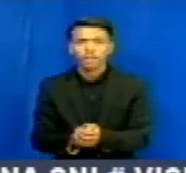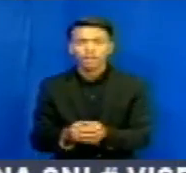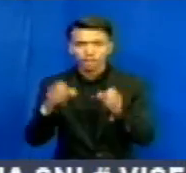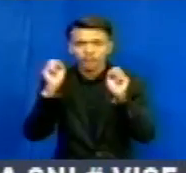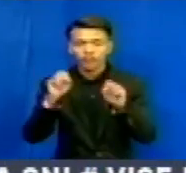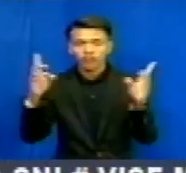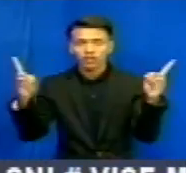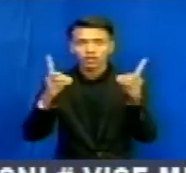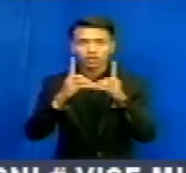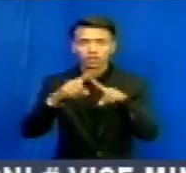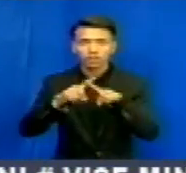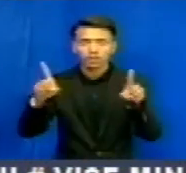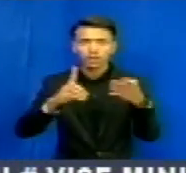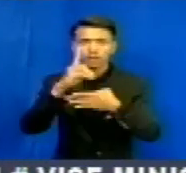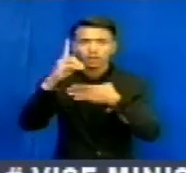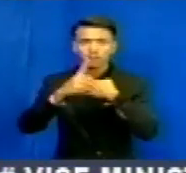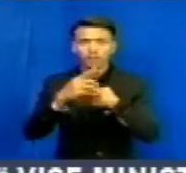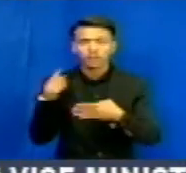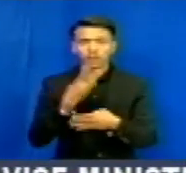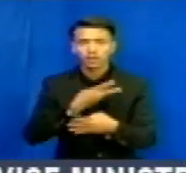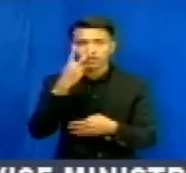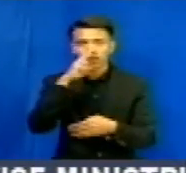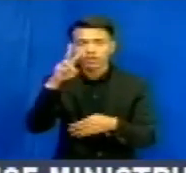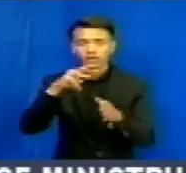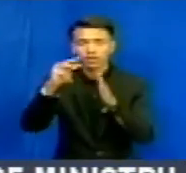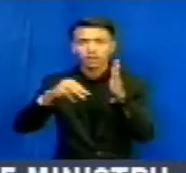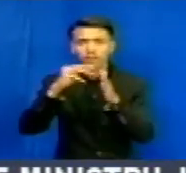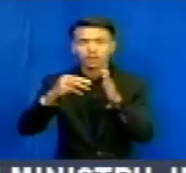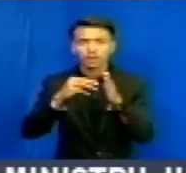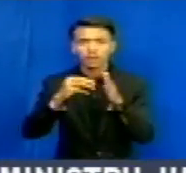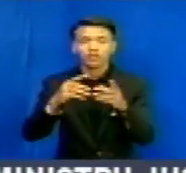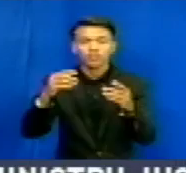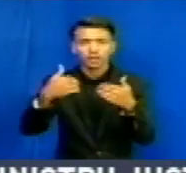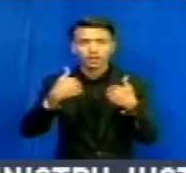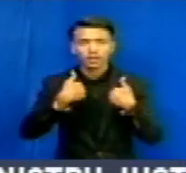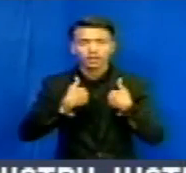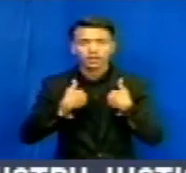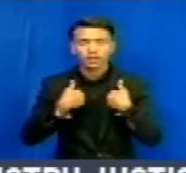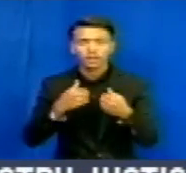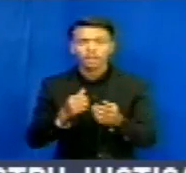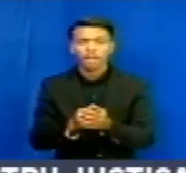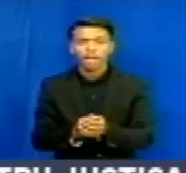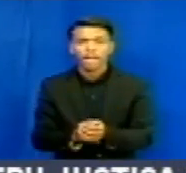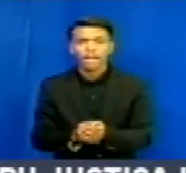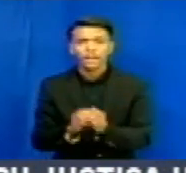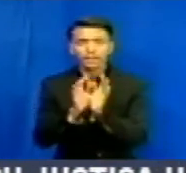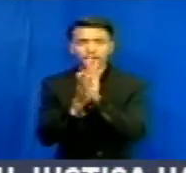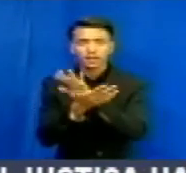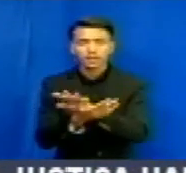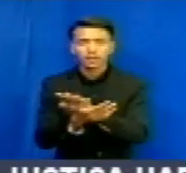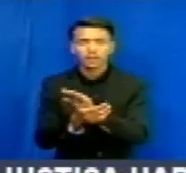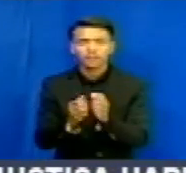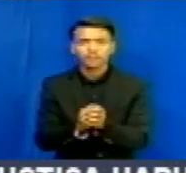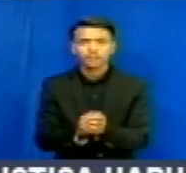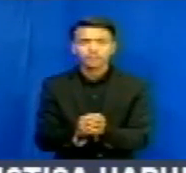diferente. Mas bem, para desenvolvimento ita área que tá média plataforma online ser mostro bebê, mostro tan e sai for opção para o